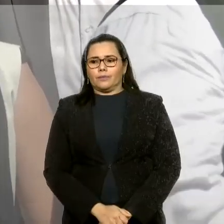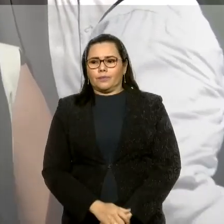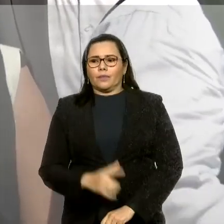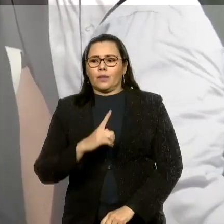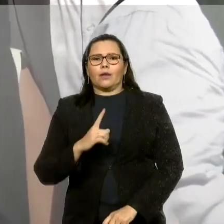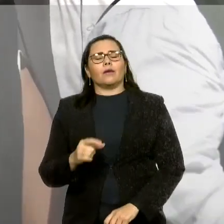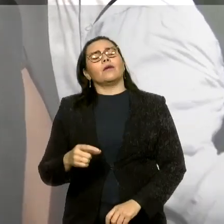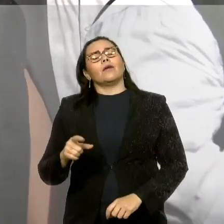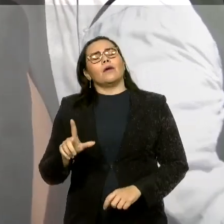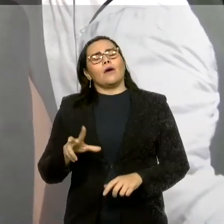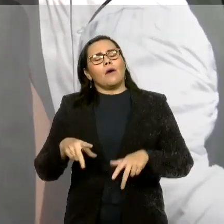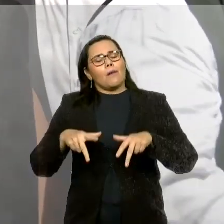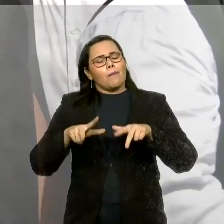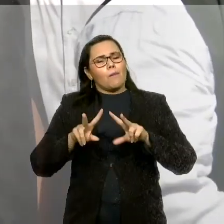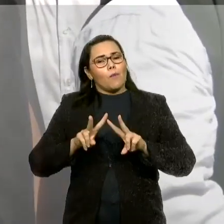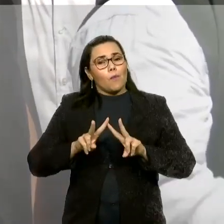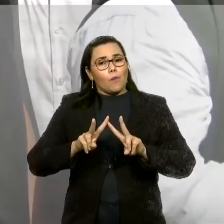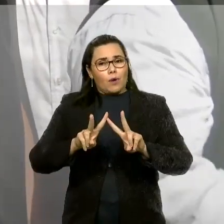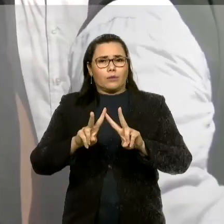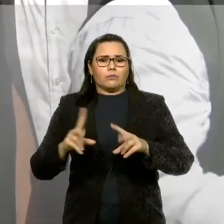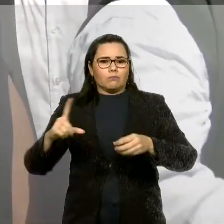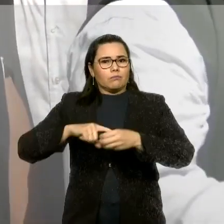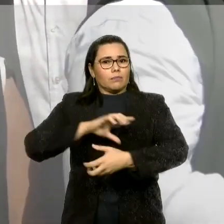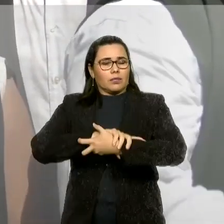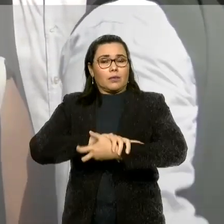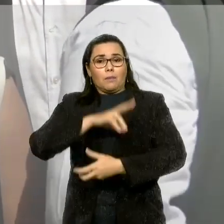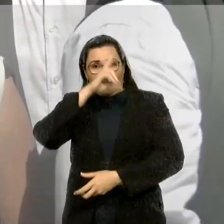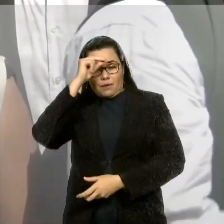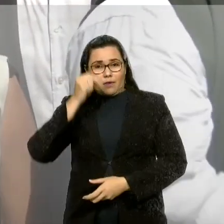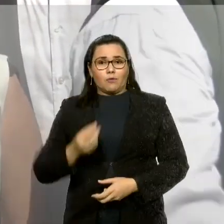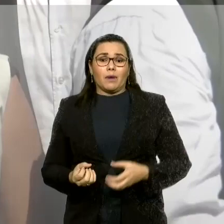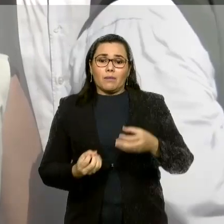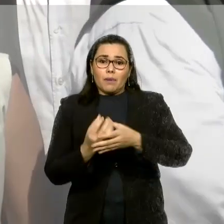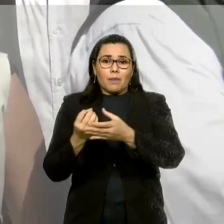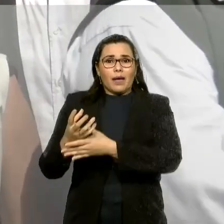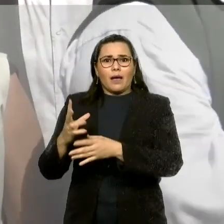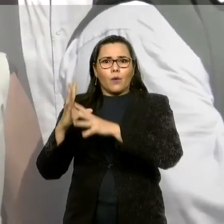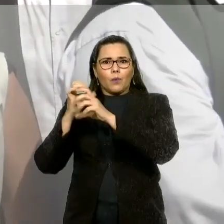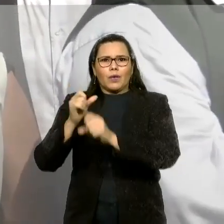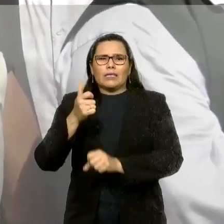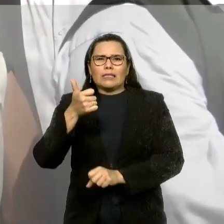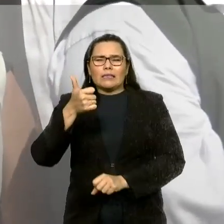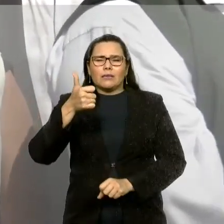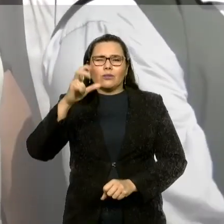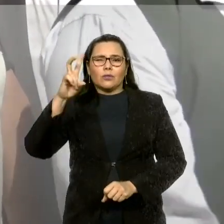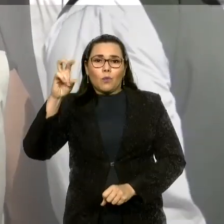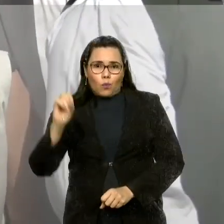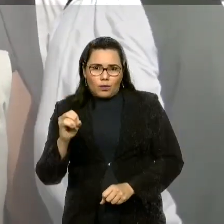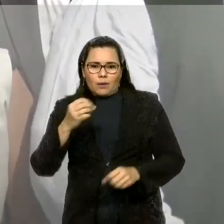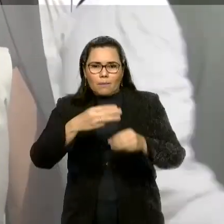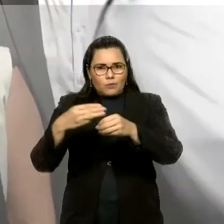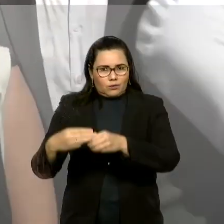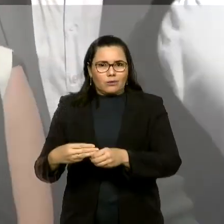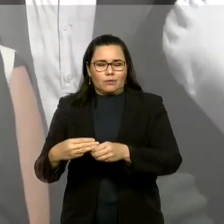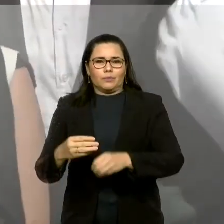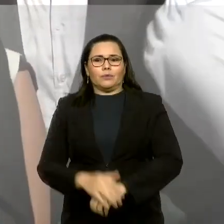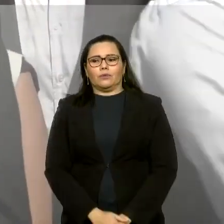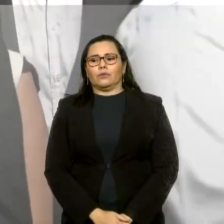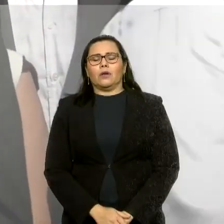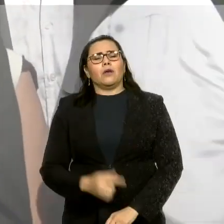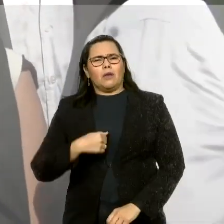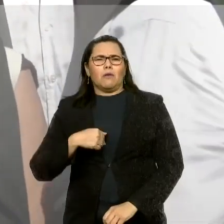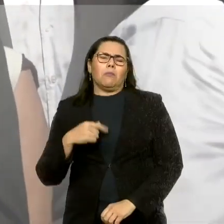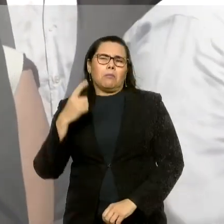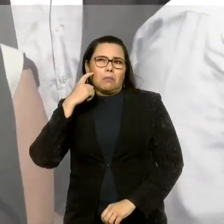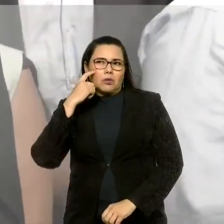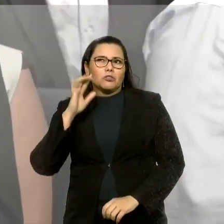Ministro Welliton uma parceria com os prefeitos para que a gente pudesse ampliar chegar a 150 municípios acredito que